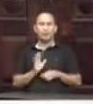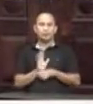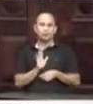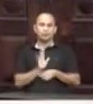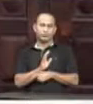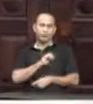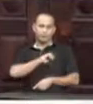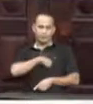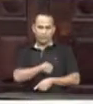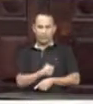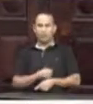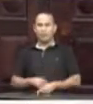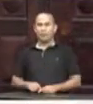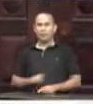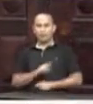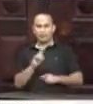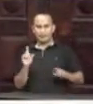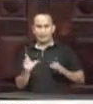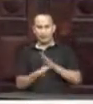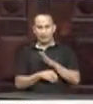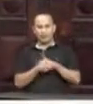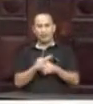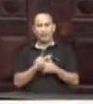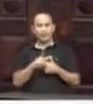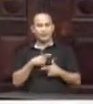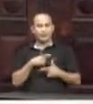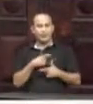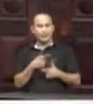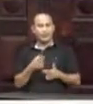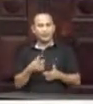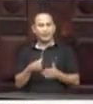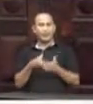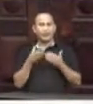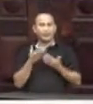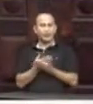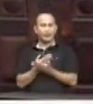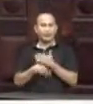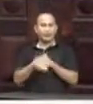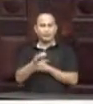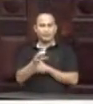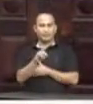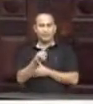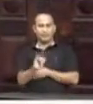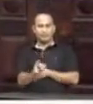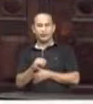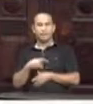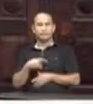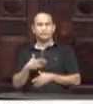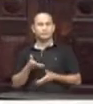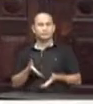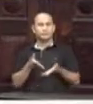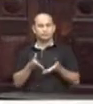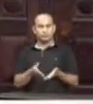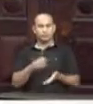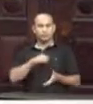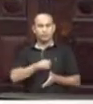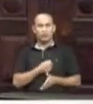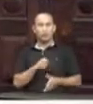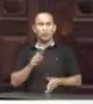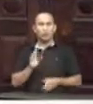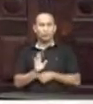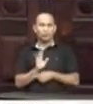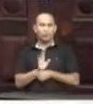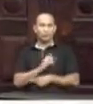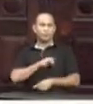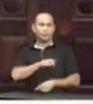Para a sonegação, tem requerimento de CPI. Para incentivo fiscal ou favor fiscal,